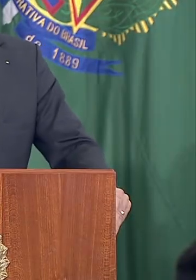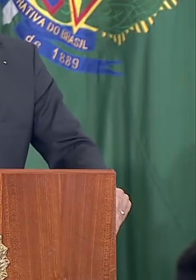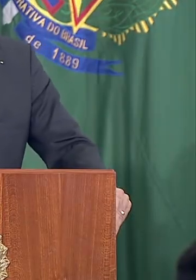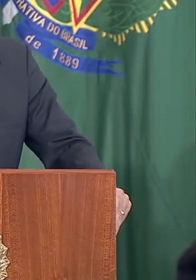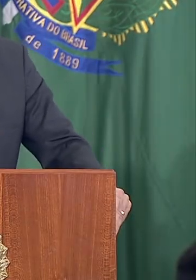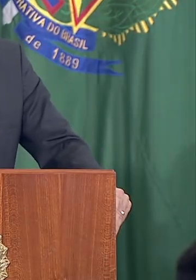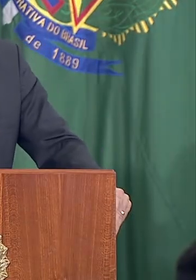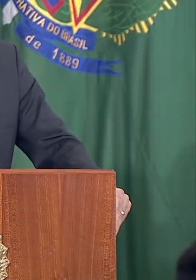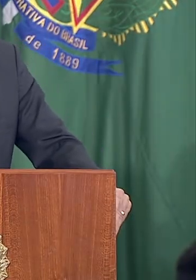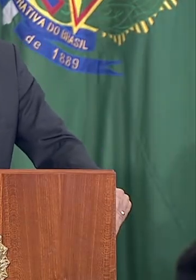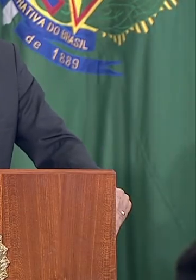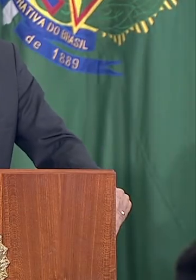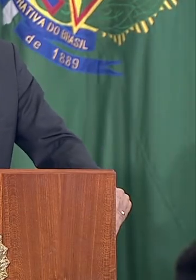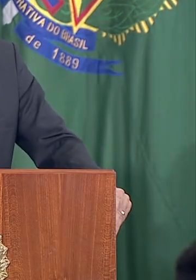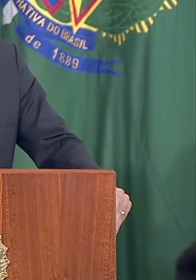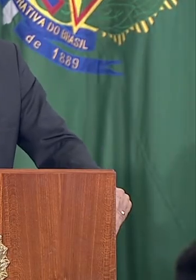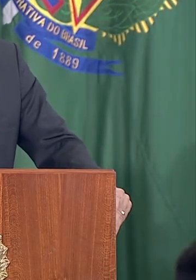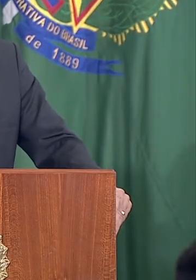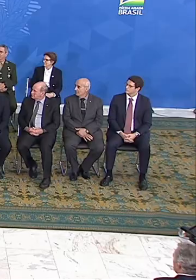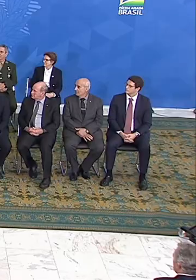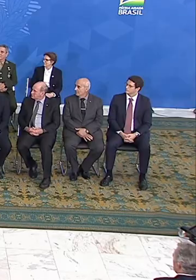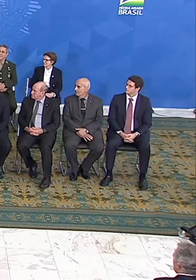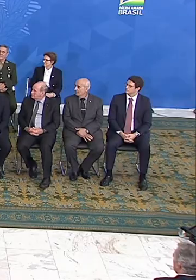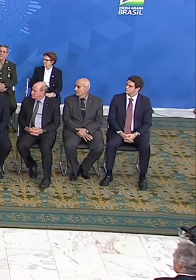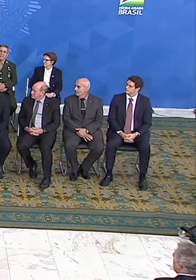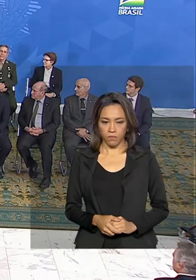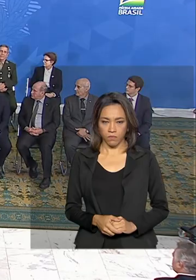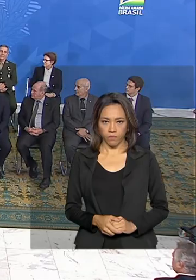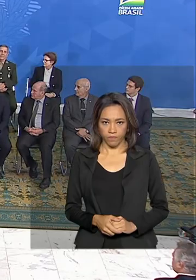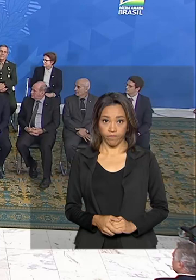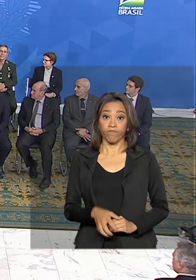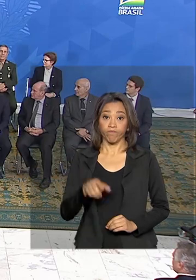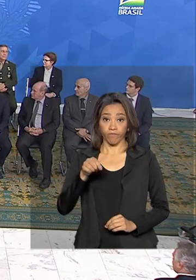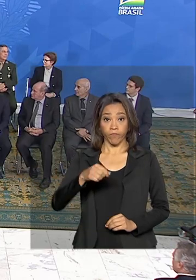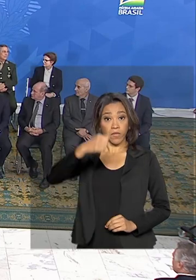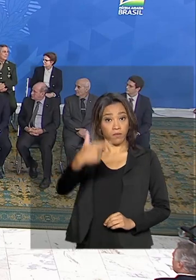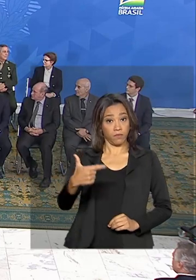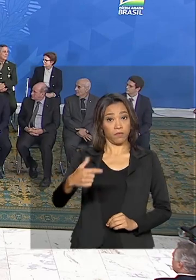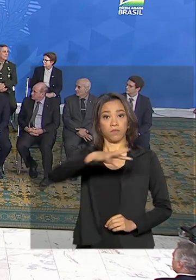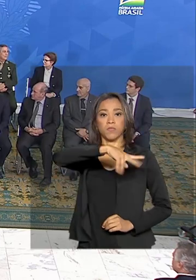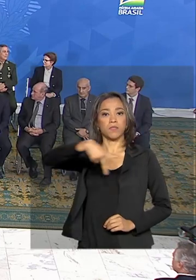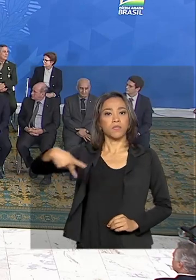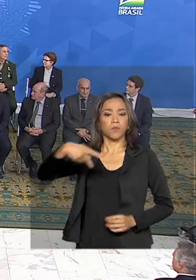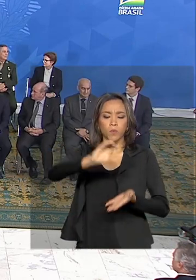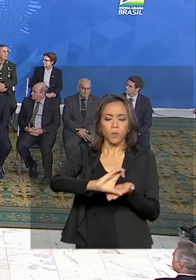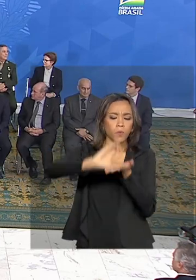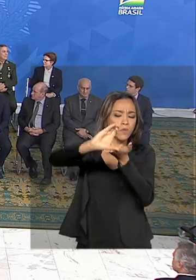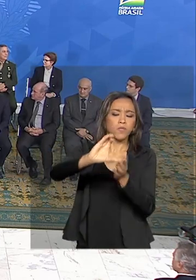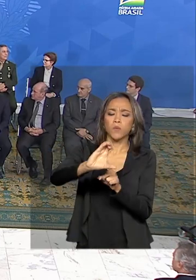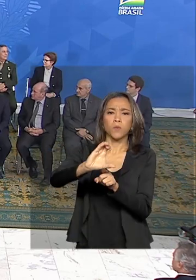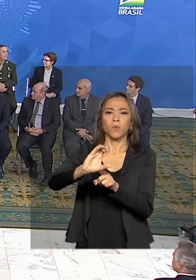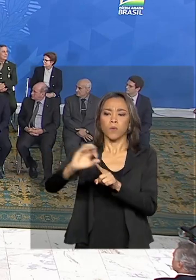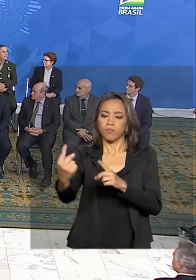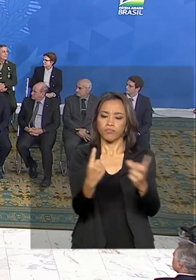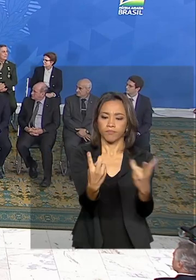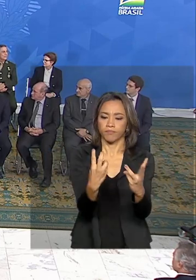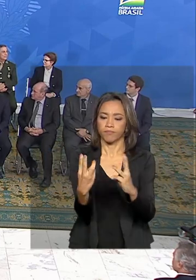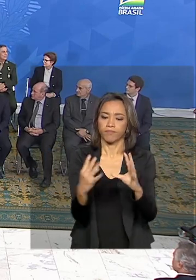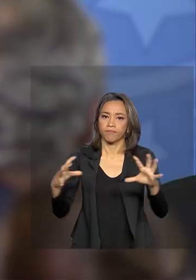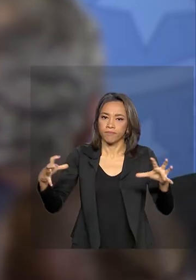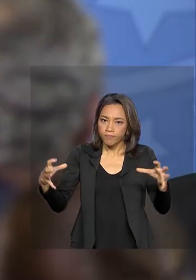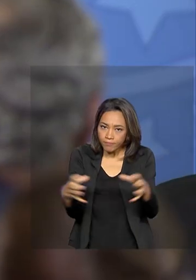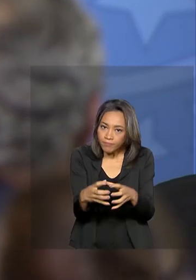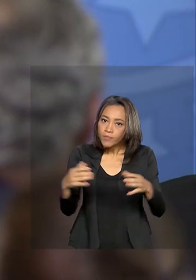a Amazônia cada vez mais brasileira. Além da vice-presidência, o Conselho será formado por representantes de